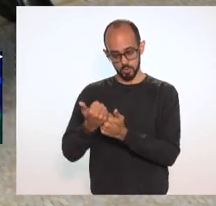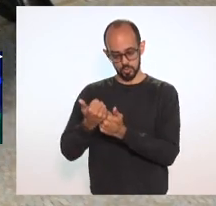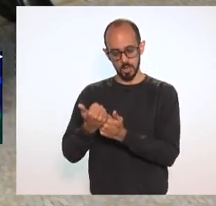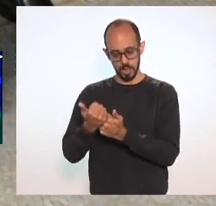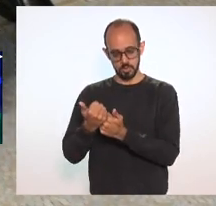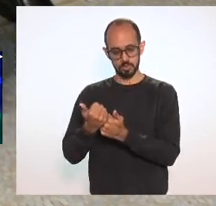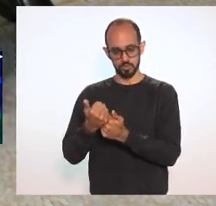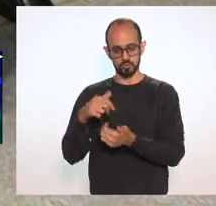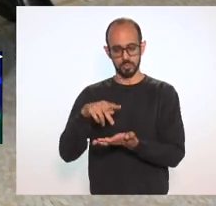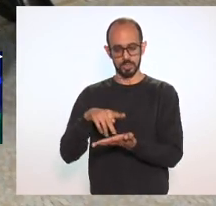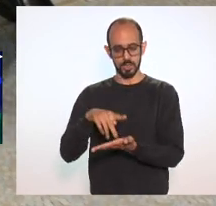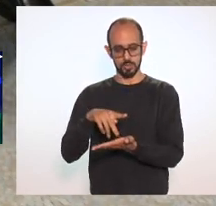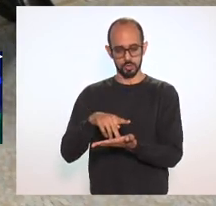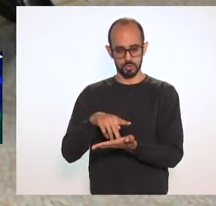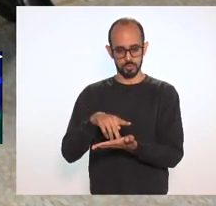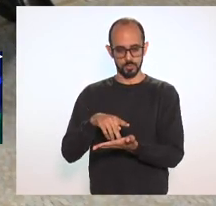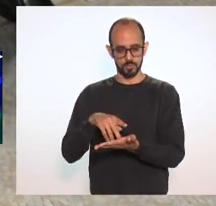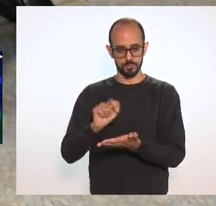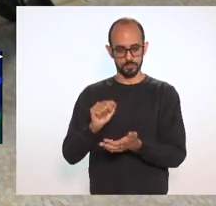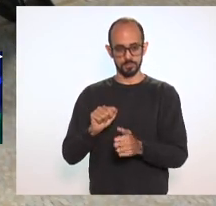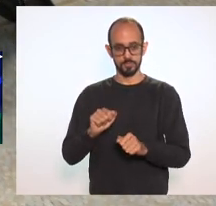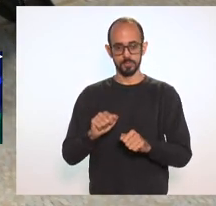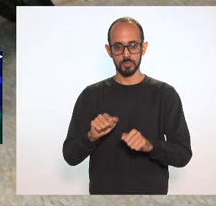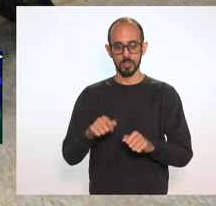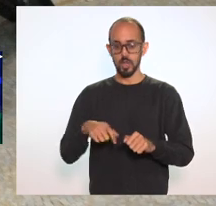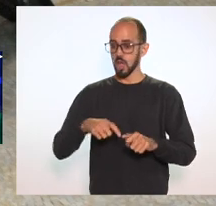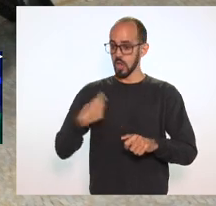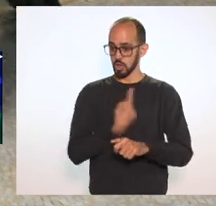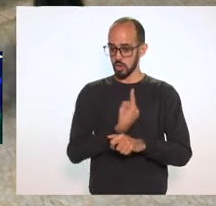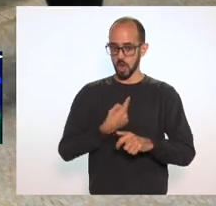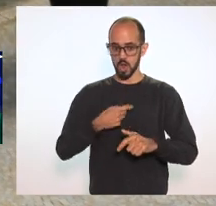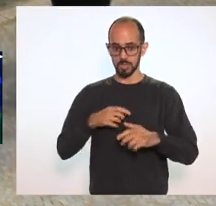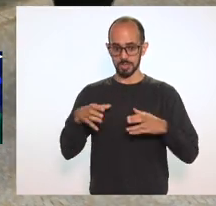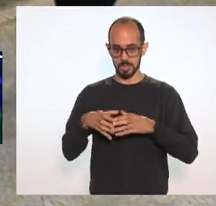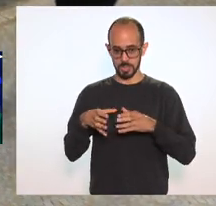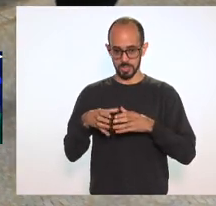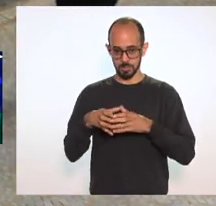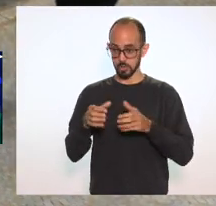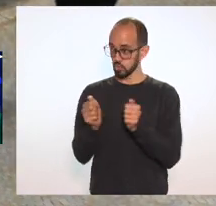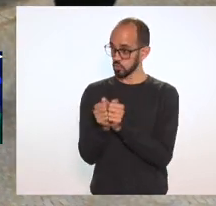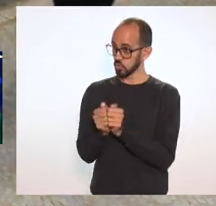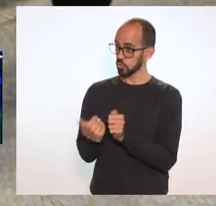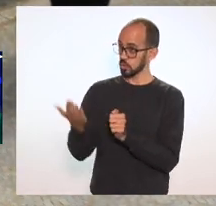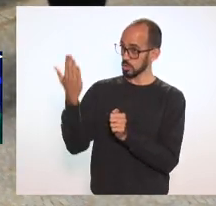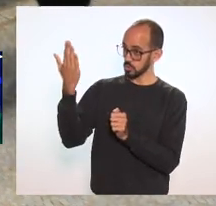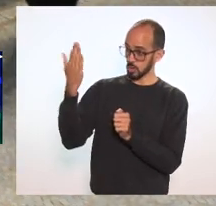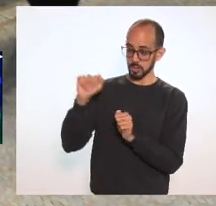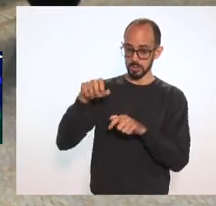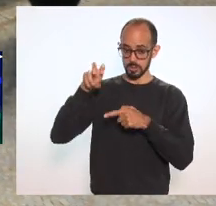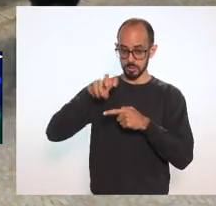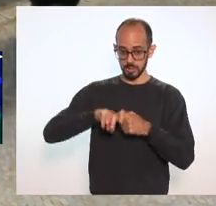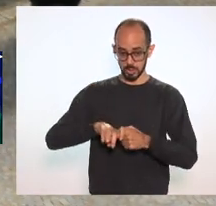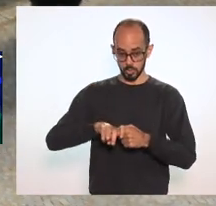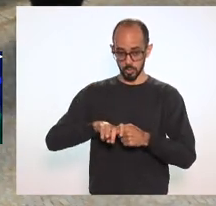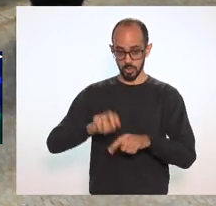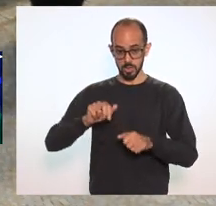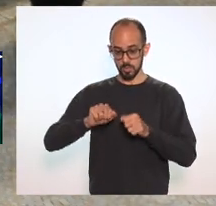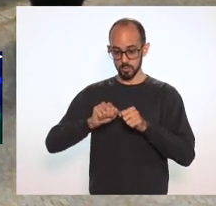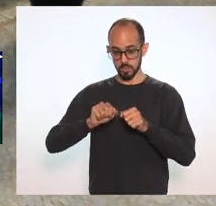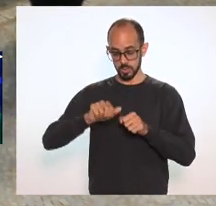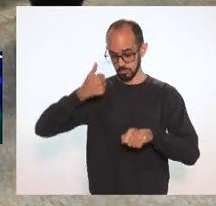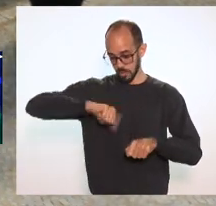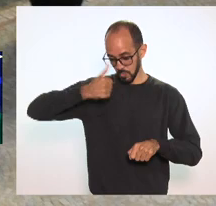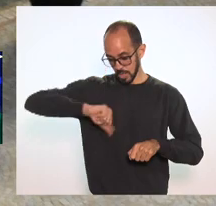forma muito até poderia dizer Cunha nossa equipe junto com a de vossa excelência sentamos e fizemos uma ampla análise